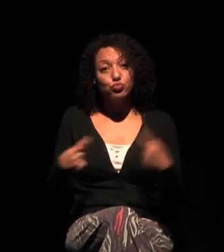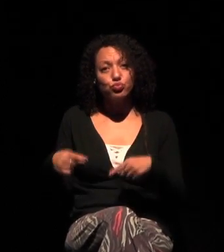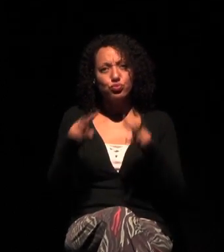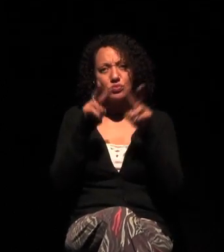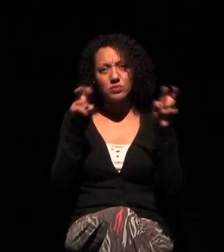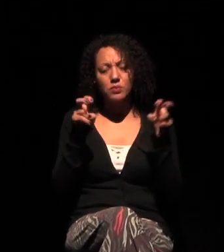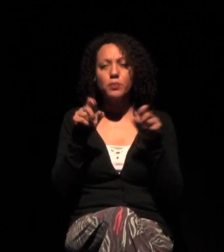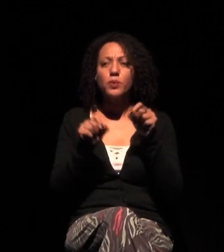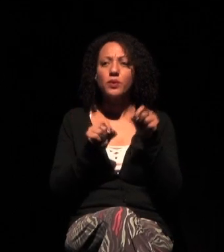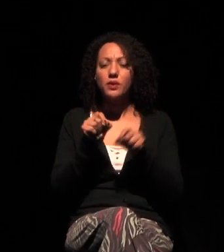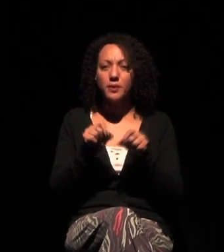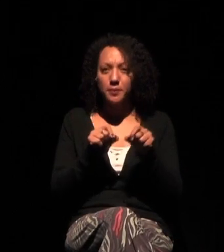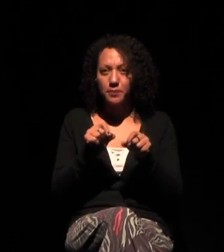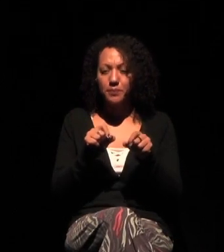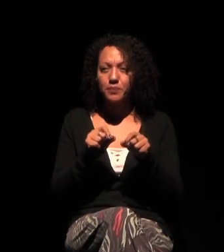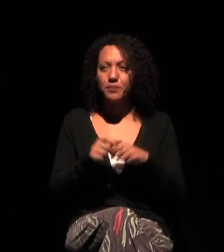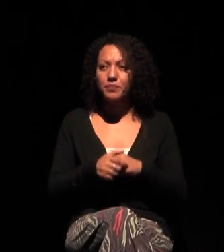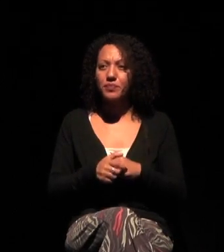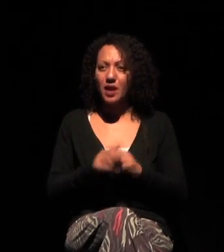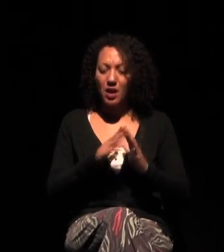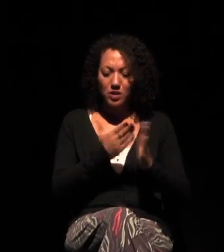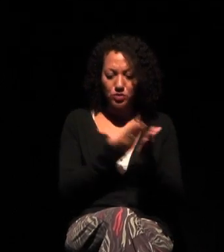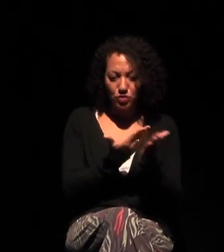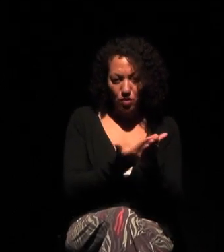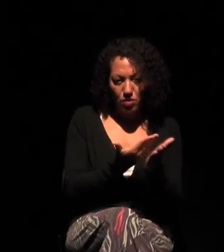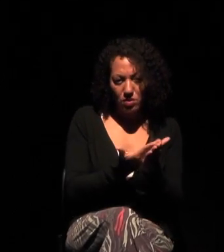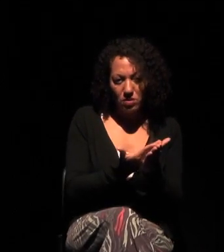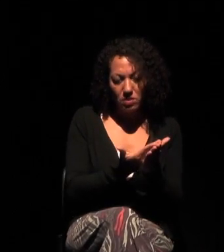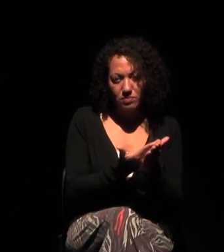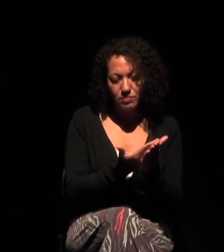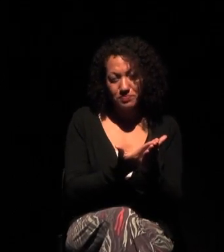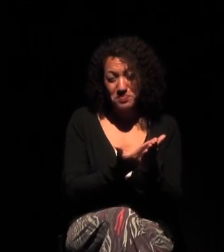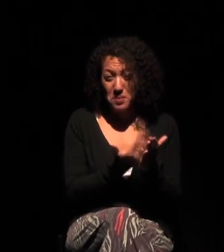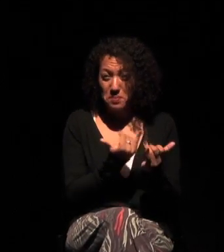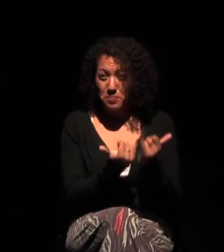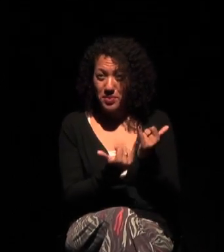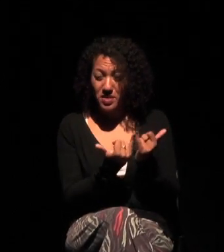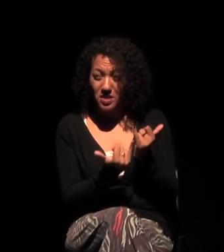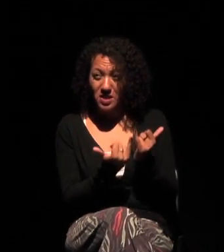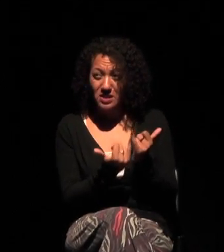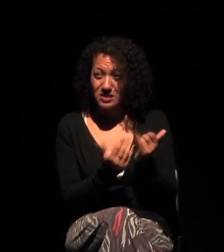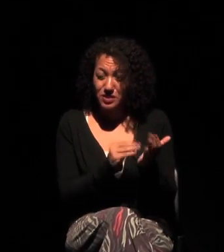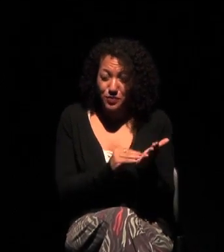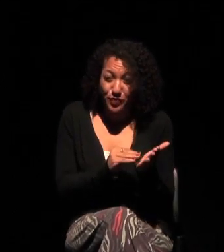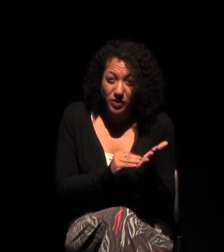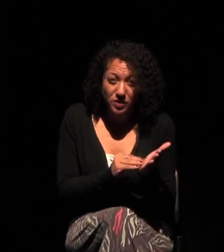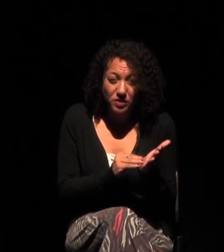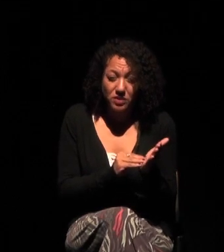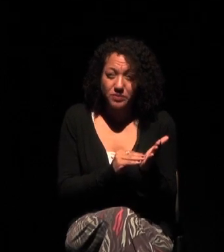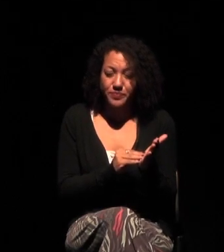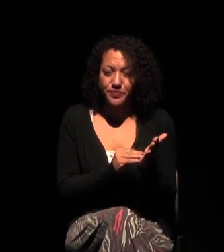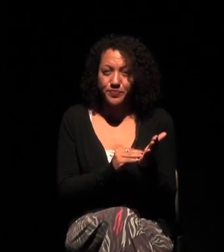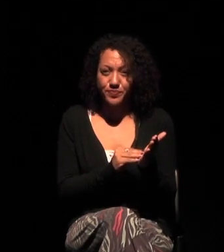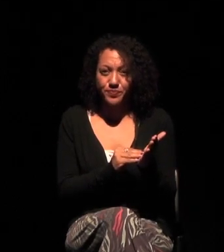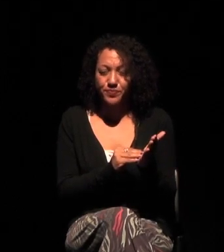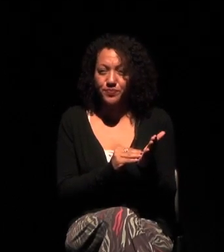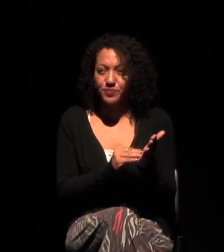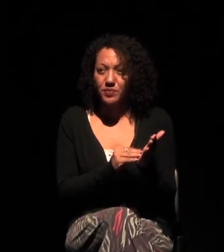larva qualificação escolar é parente não bastar para de